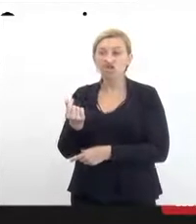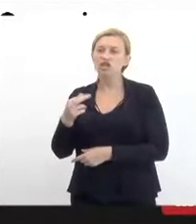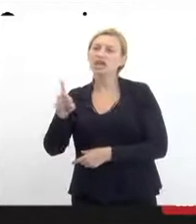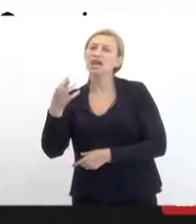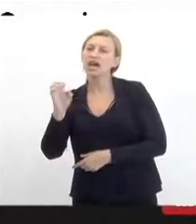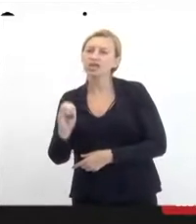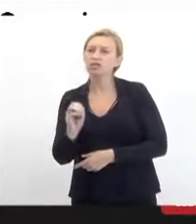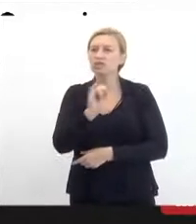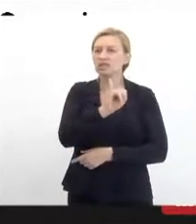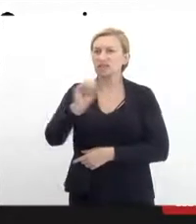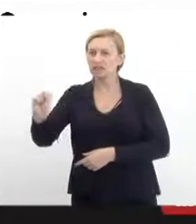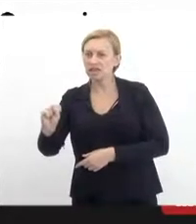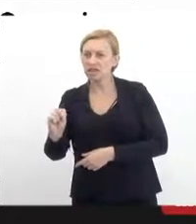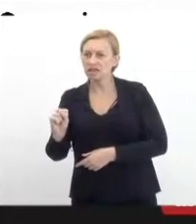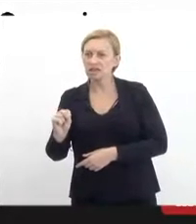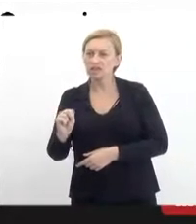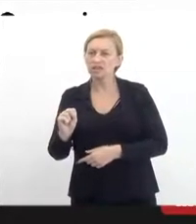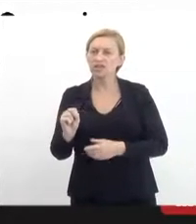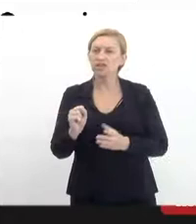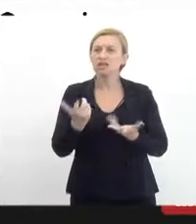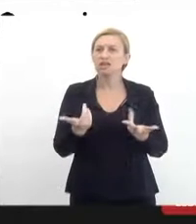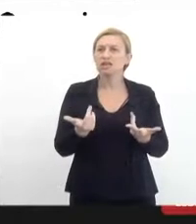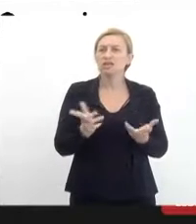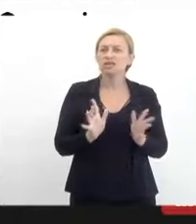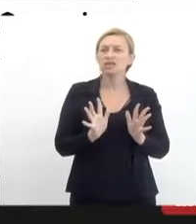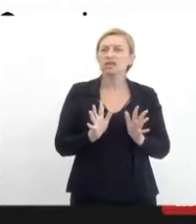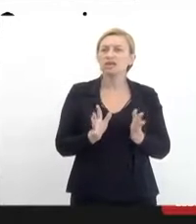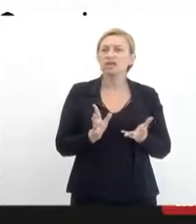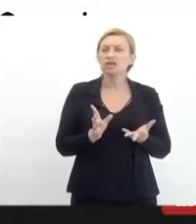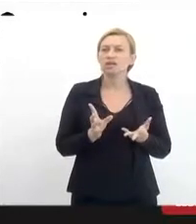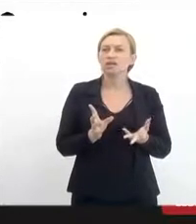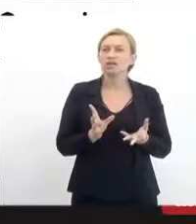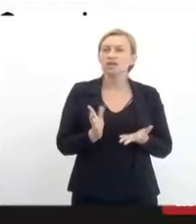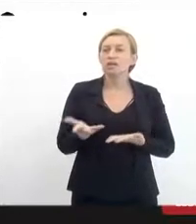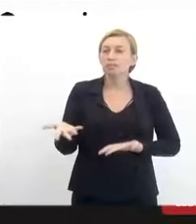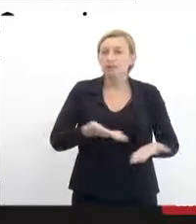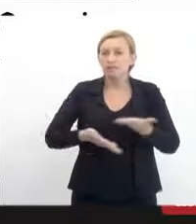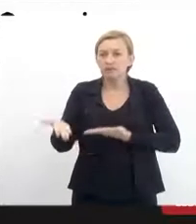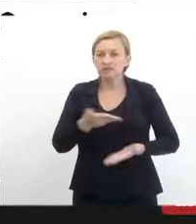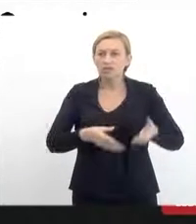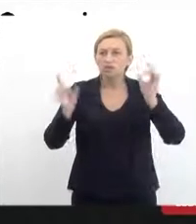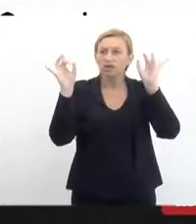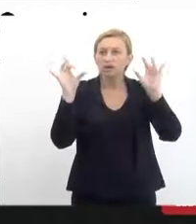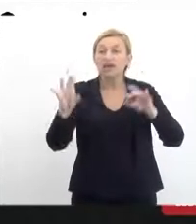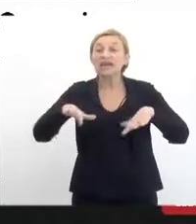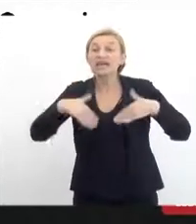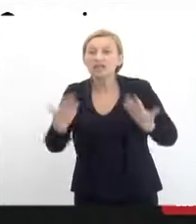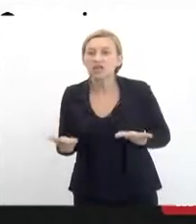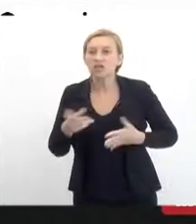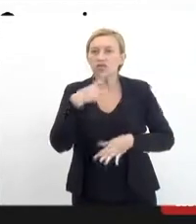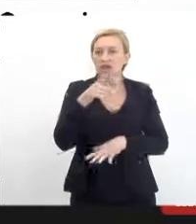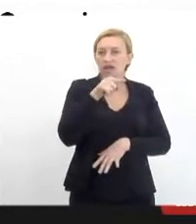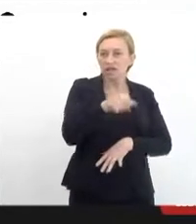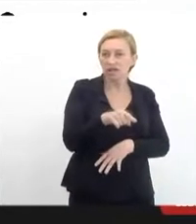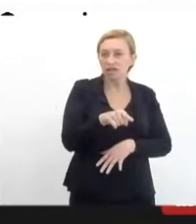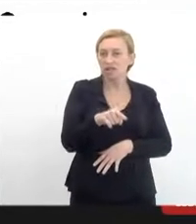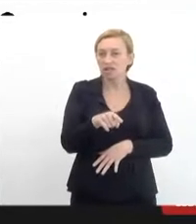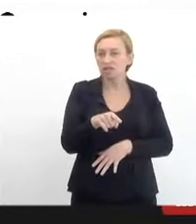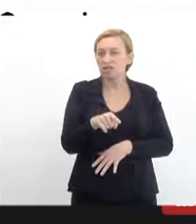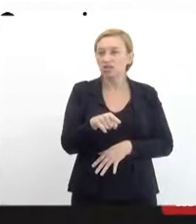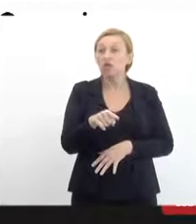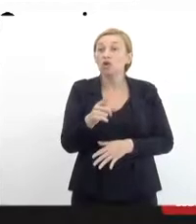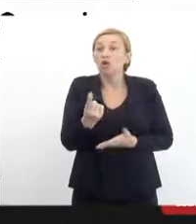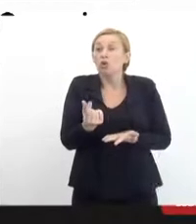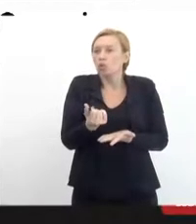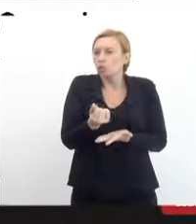sobre créditos de ICMS acabam repercutindo sobre a apuração da participação especial. Então, eu digo aqui, são dedutíveis os